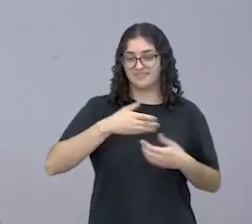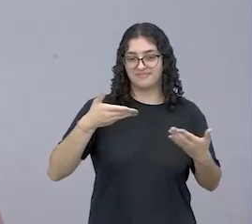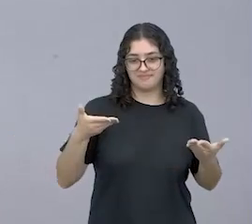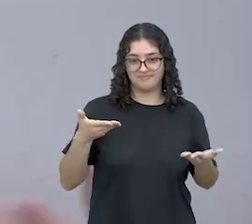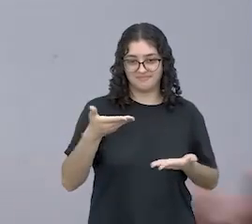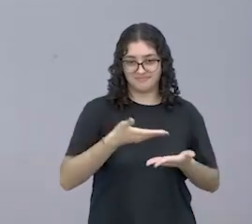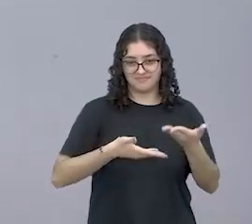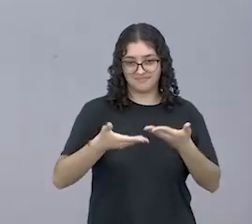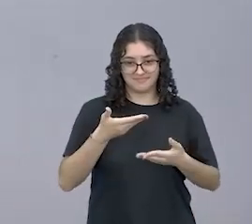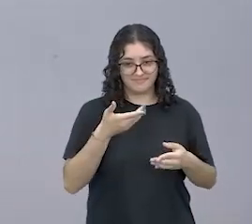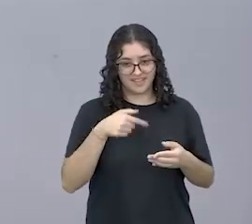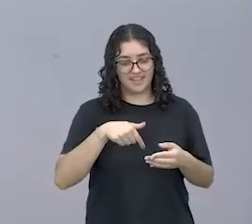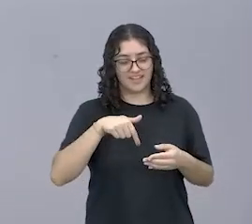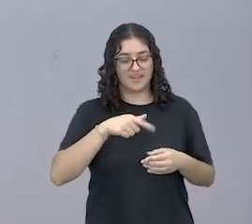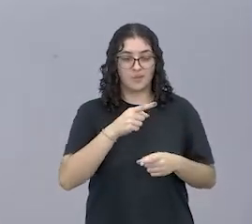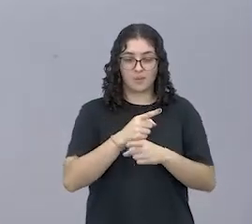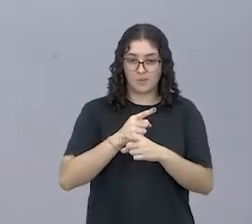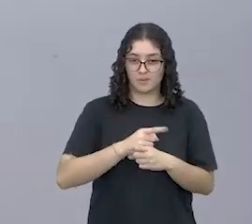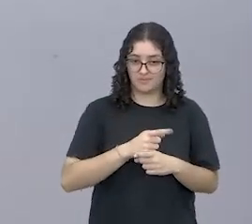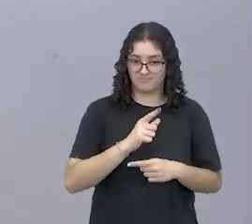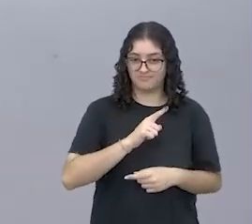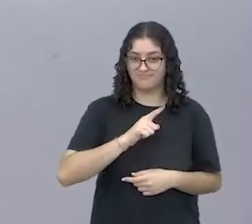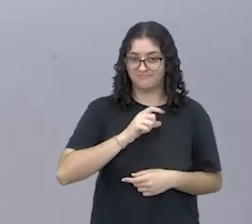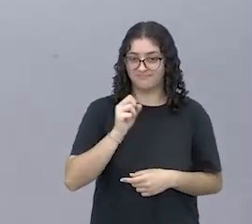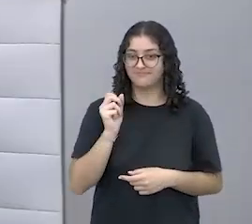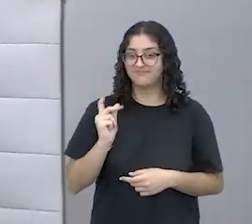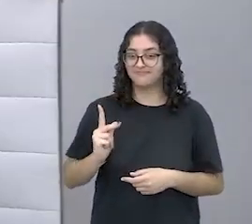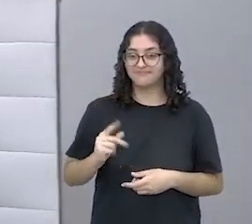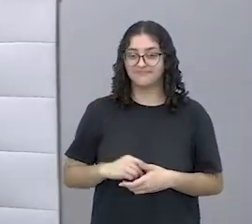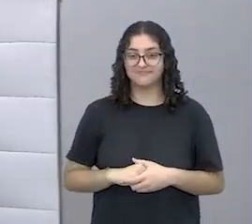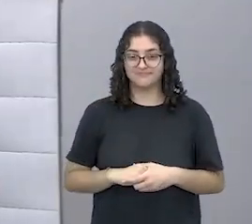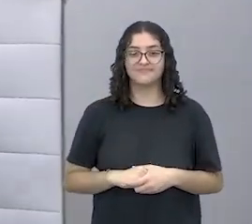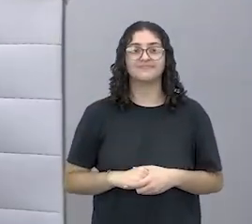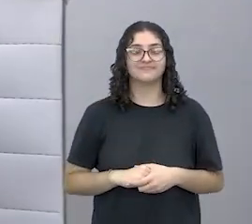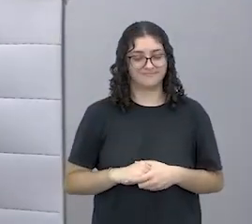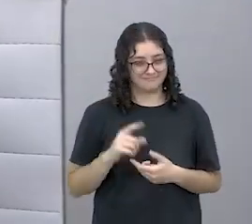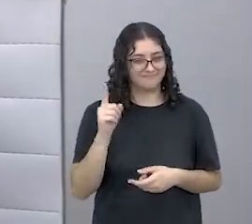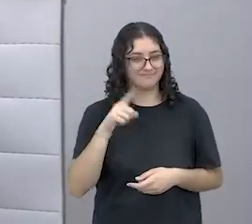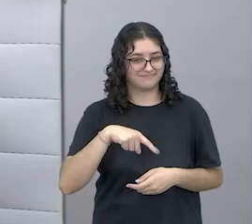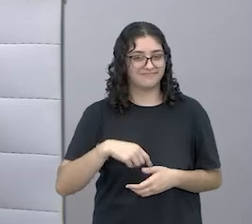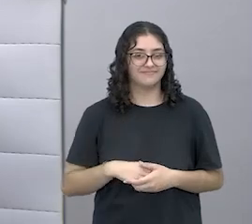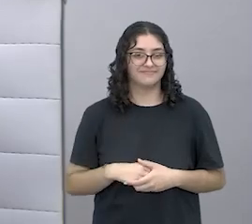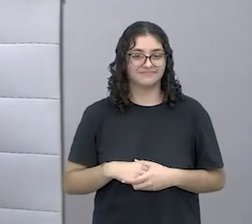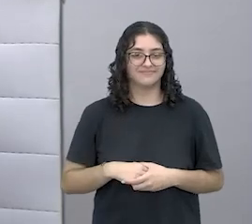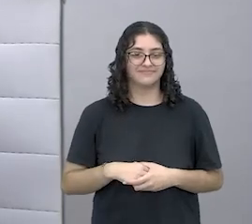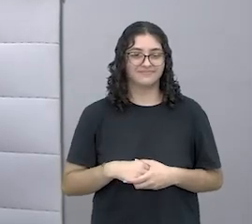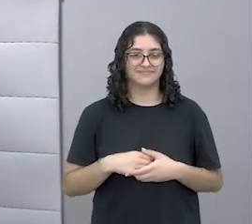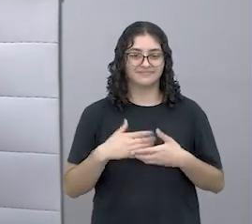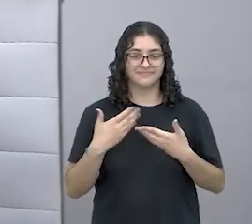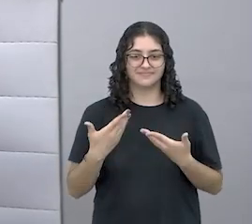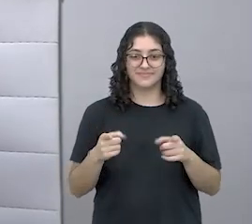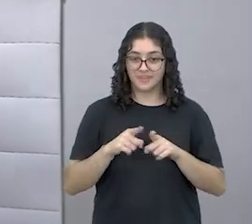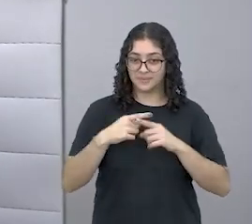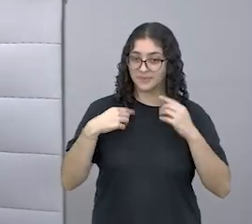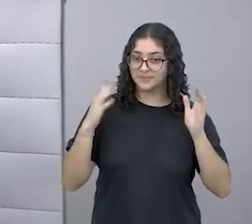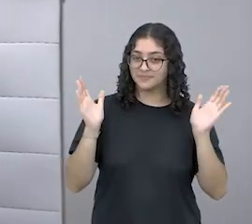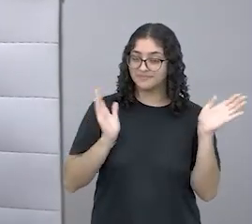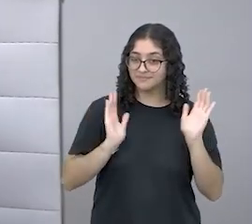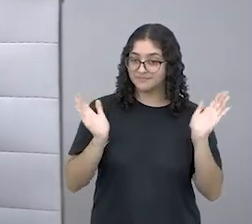esses encontros que a gente tem. Isso mesmo. galerinha. Também me despeço.